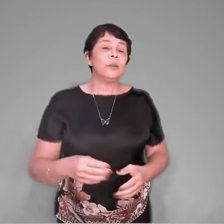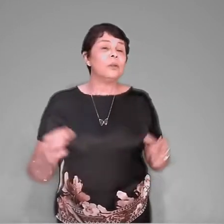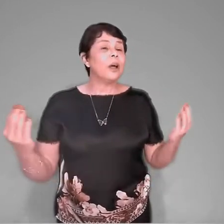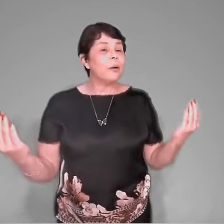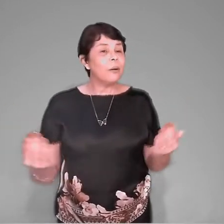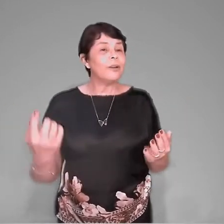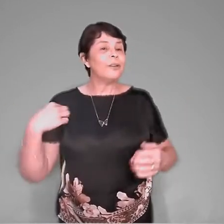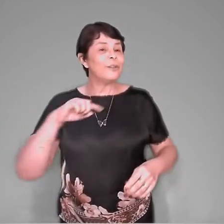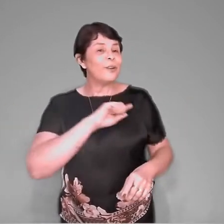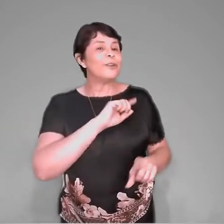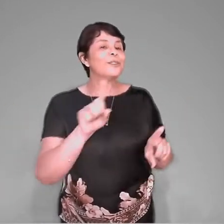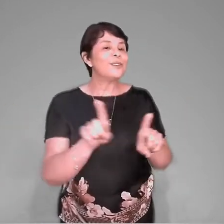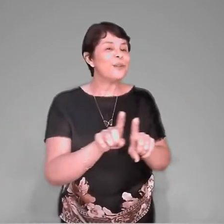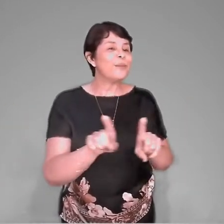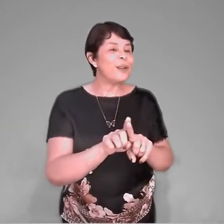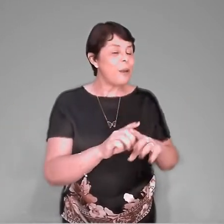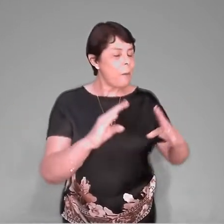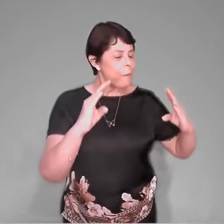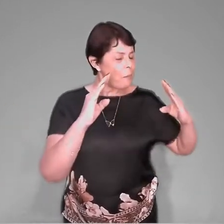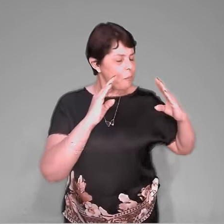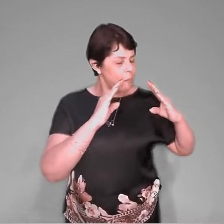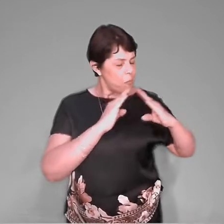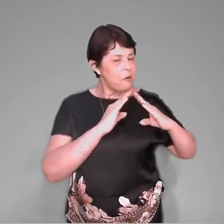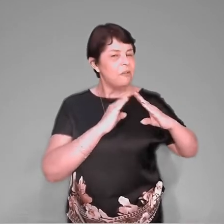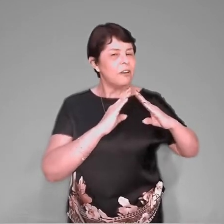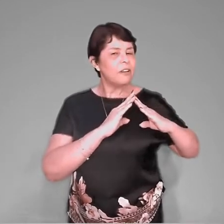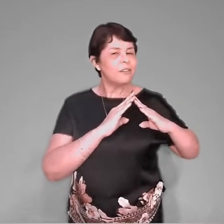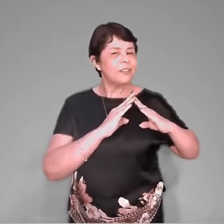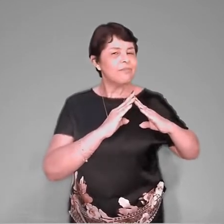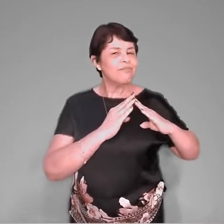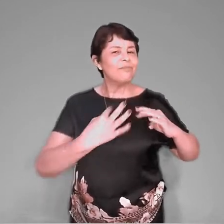Espírito. Paulo está dizendo que o Espírito Santo